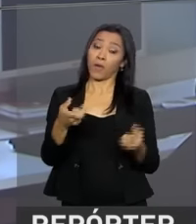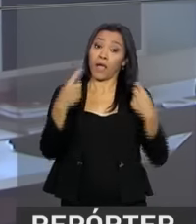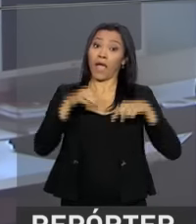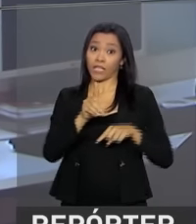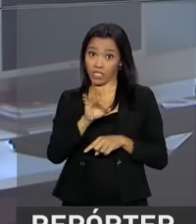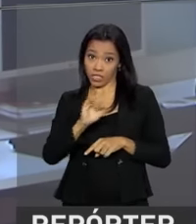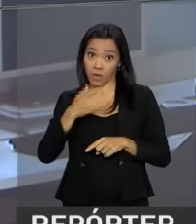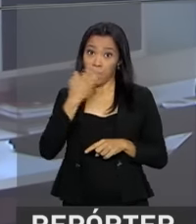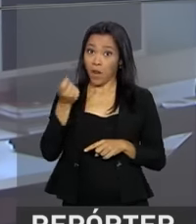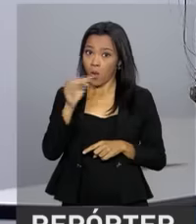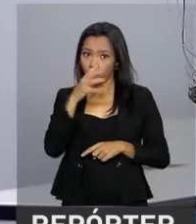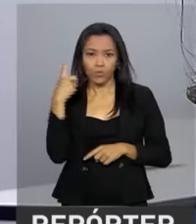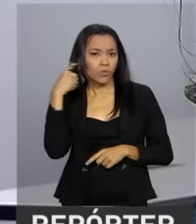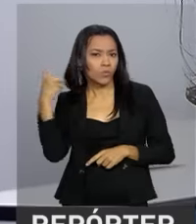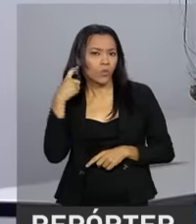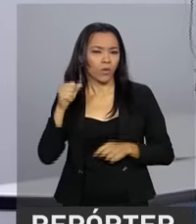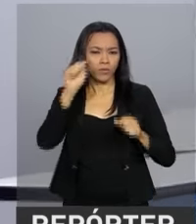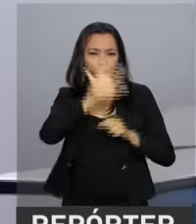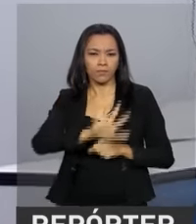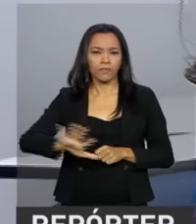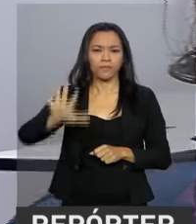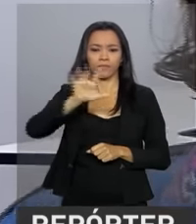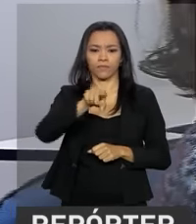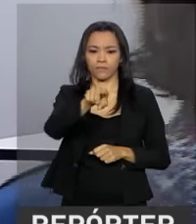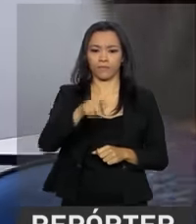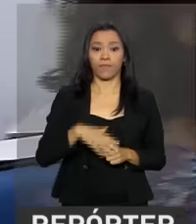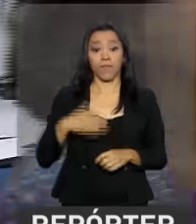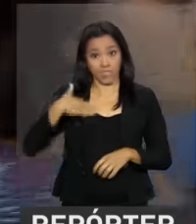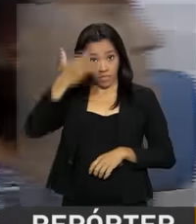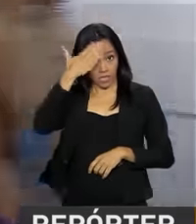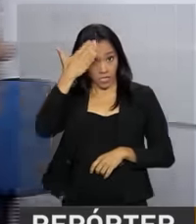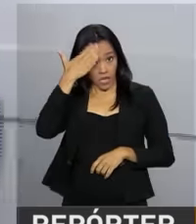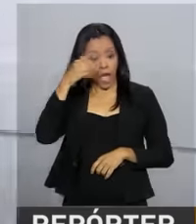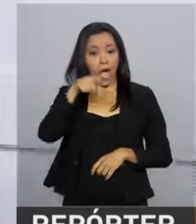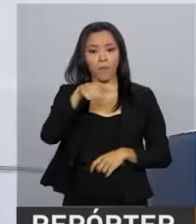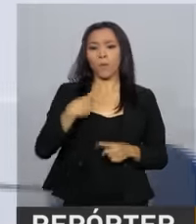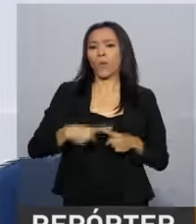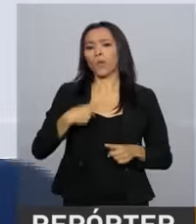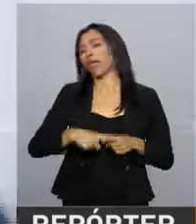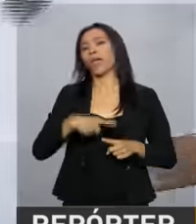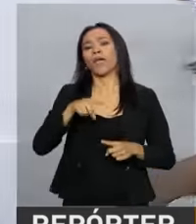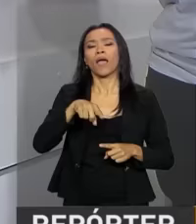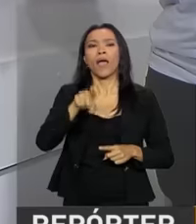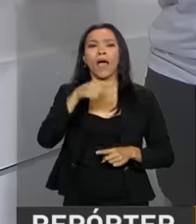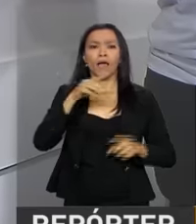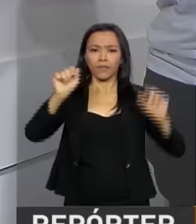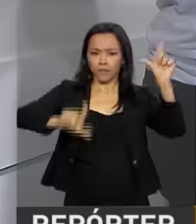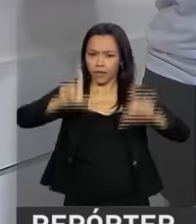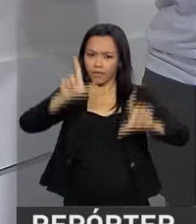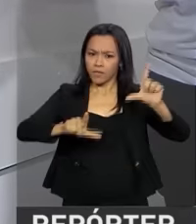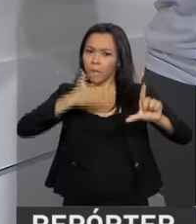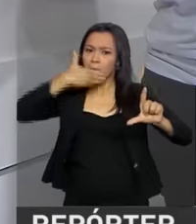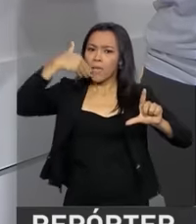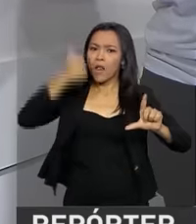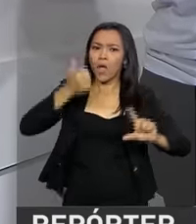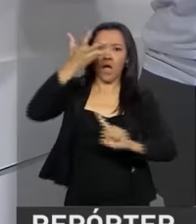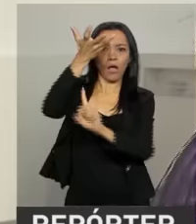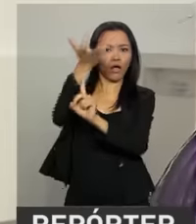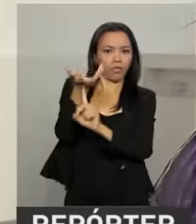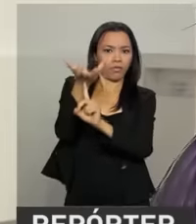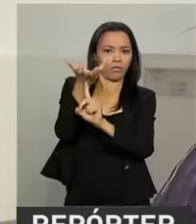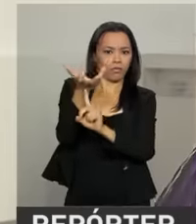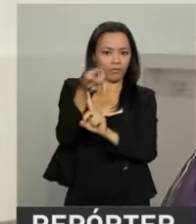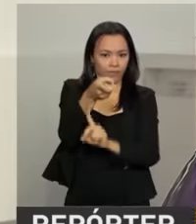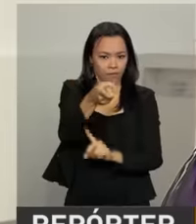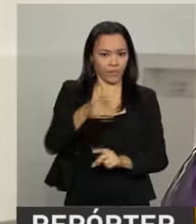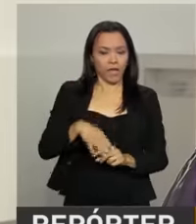e imagem a dona Nilsa já sabe direitinho porque a sua TV vai ficar melhor depois que instalar a antena digital